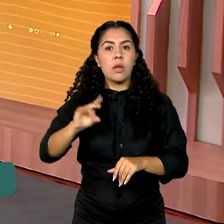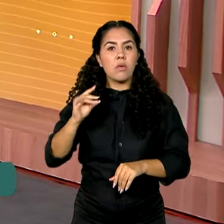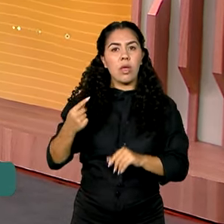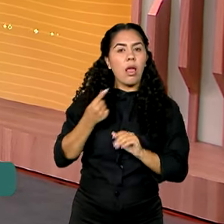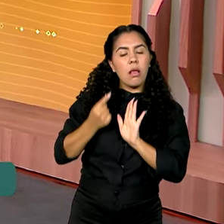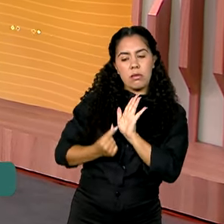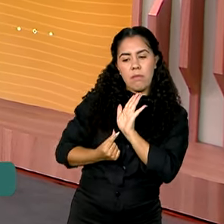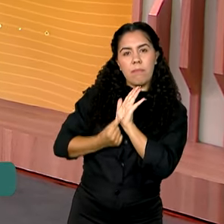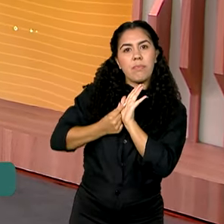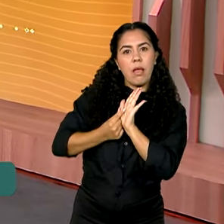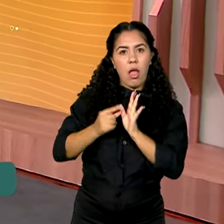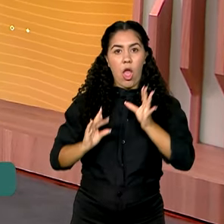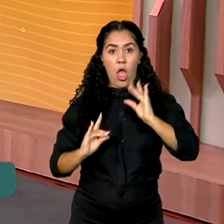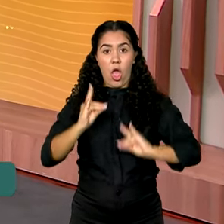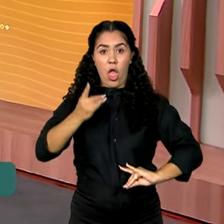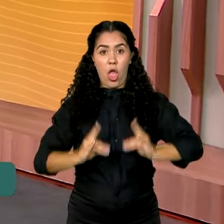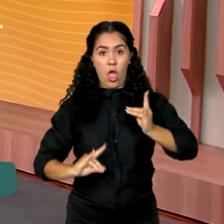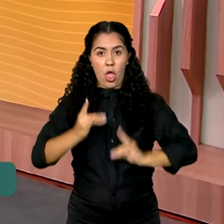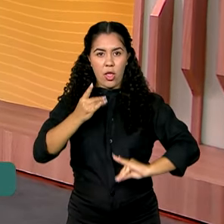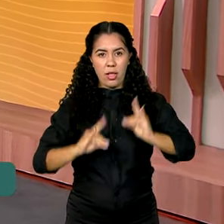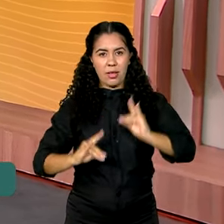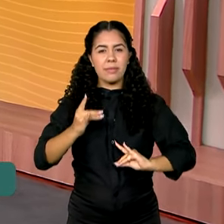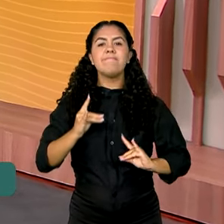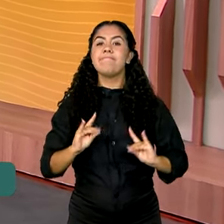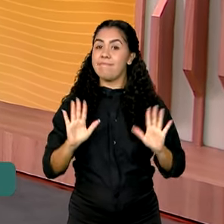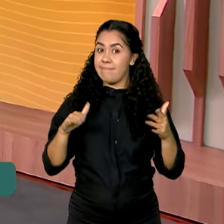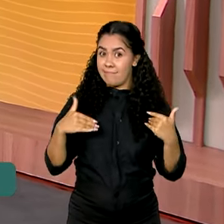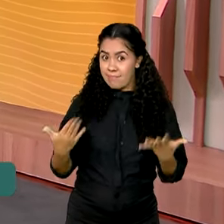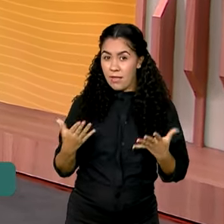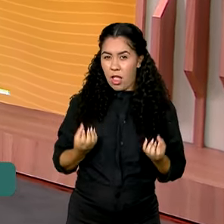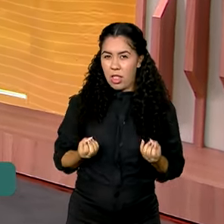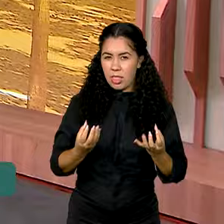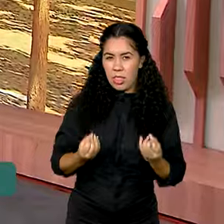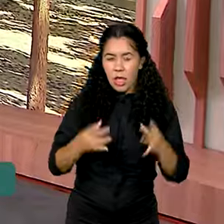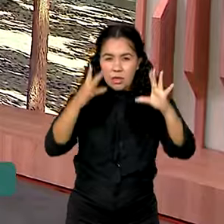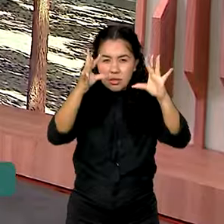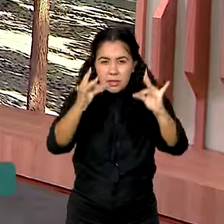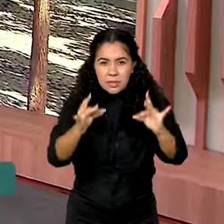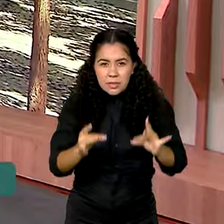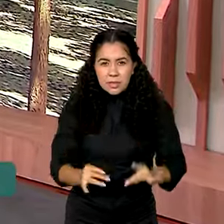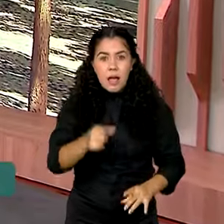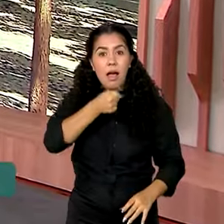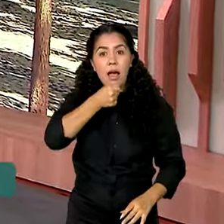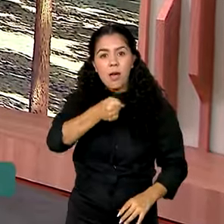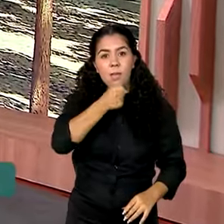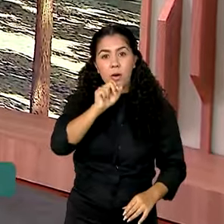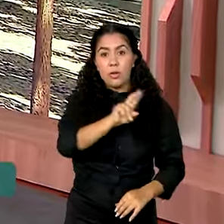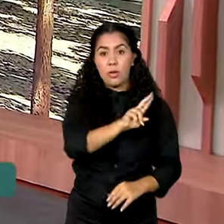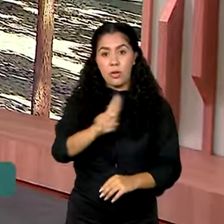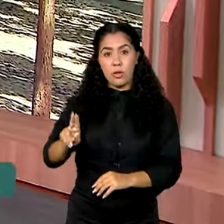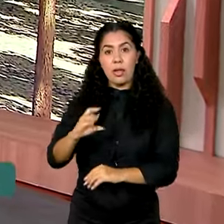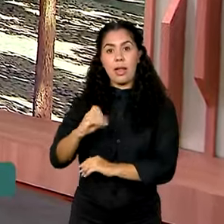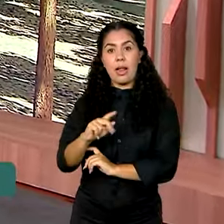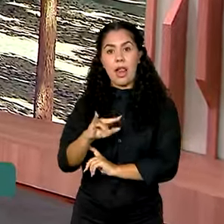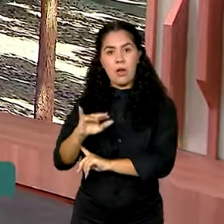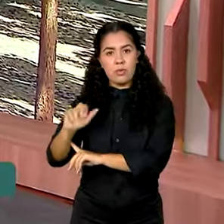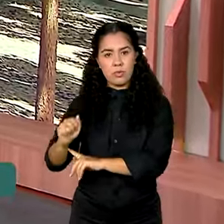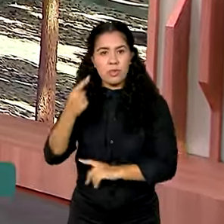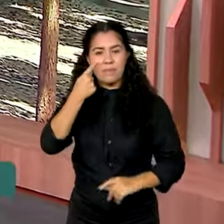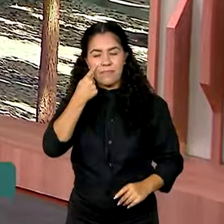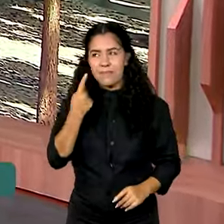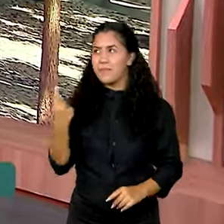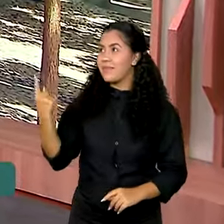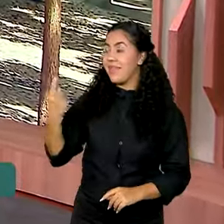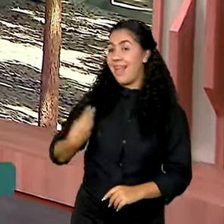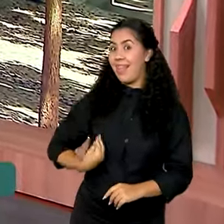hormonais, aqueles conhecidos como chips da beleza. Quem vai trazer mais detalhes para a gente sobre esse assunto é a repórter Cláudia Boyunga,